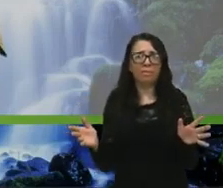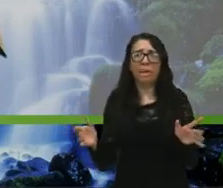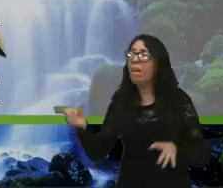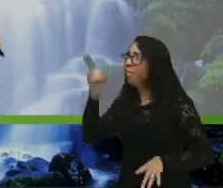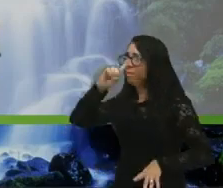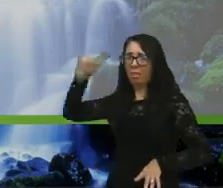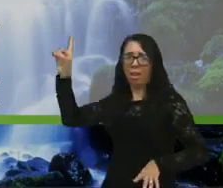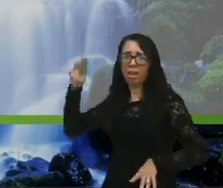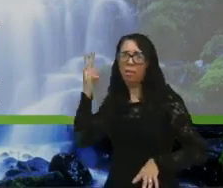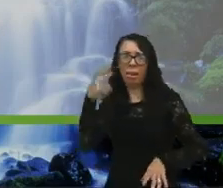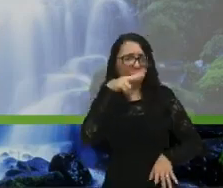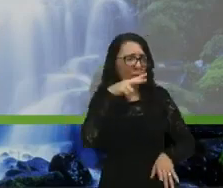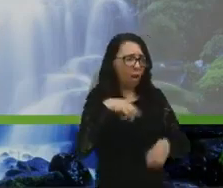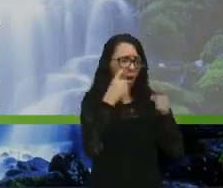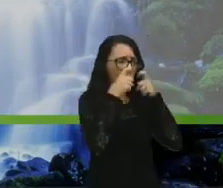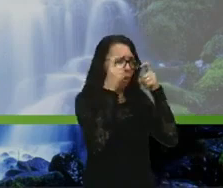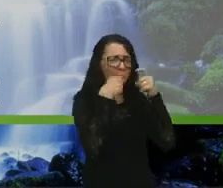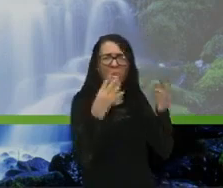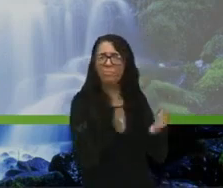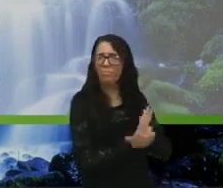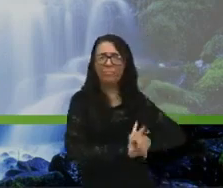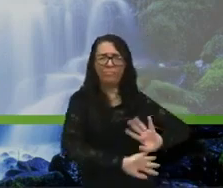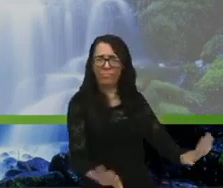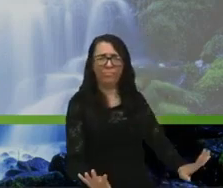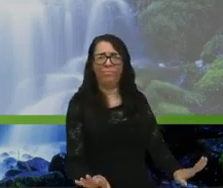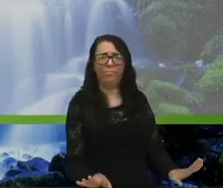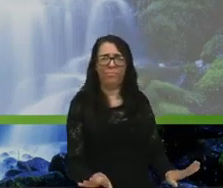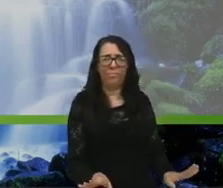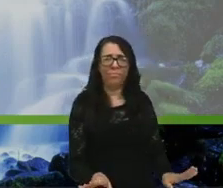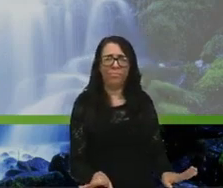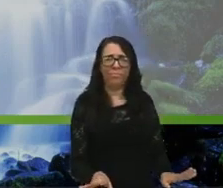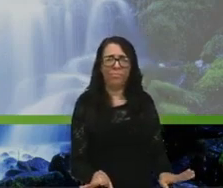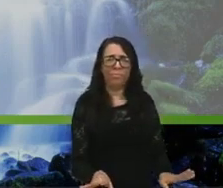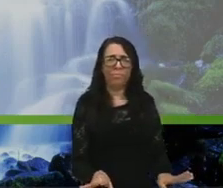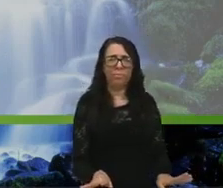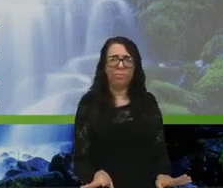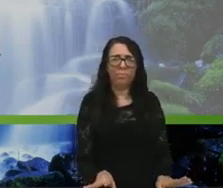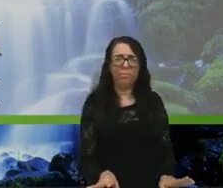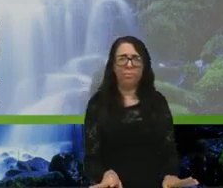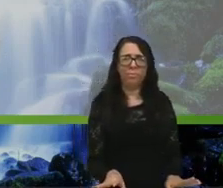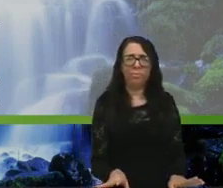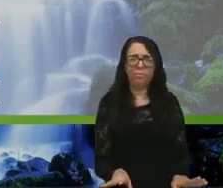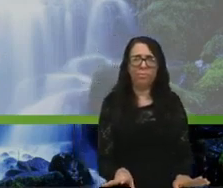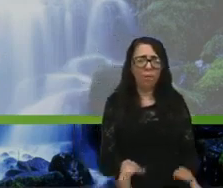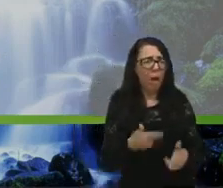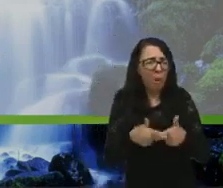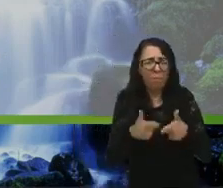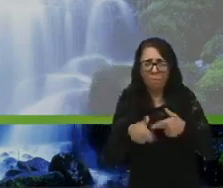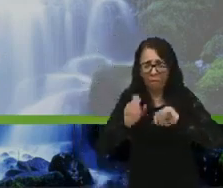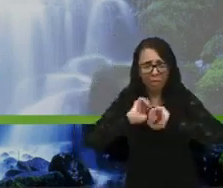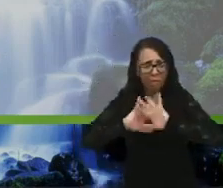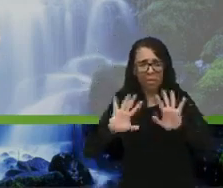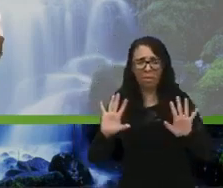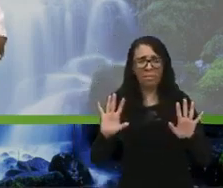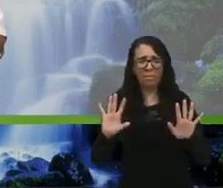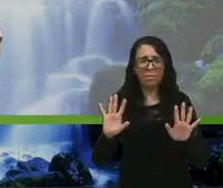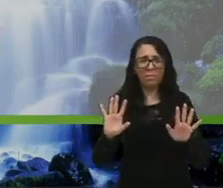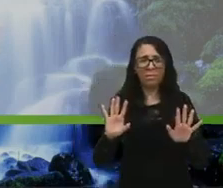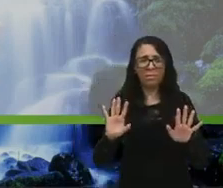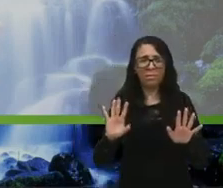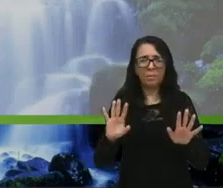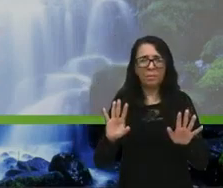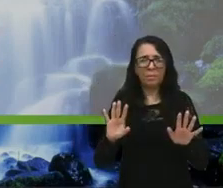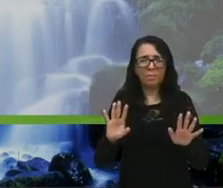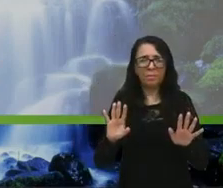é o quanto você está conquistando. Não adianta você chegar aqui com uma pessoa que